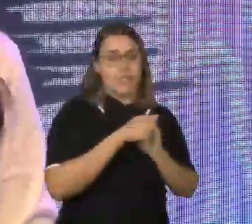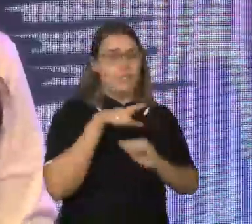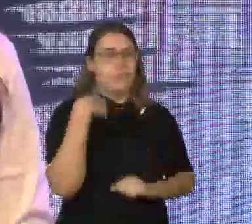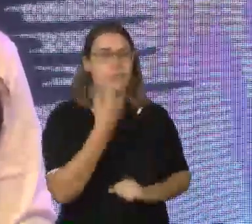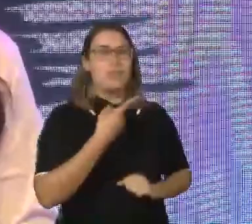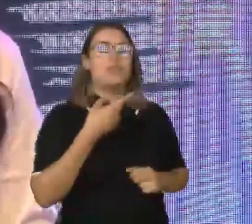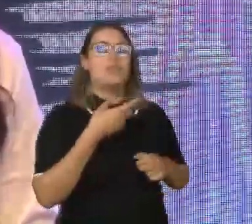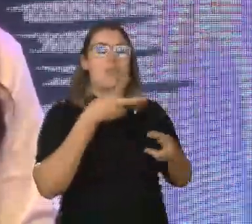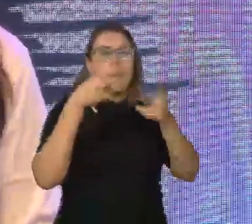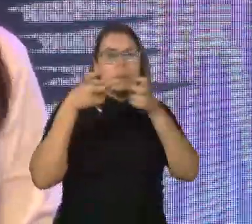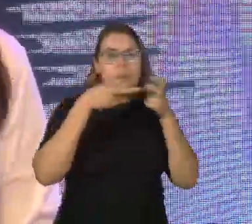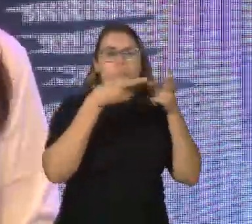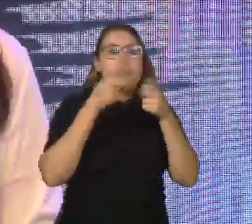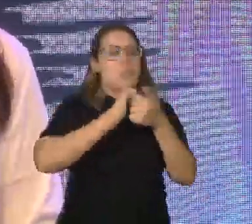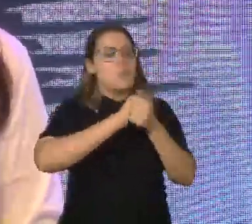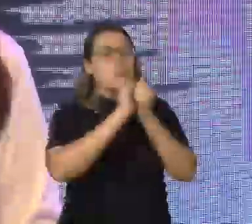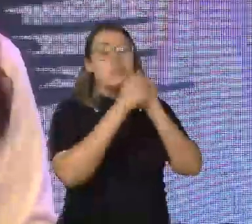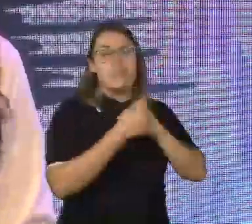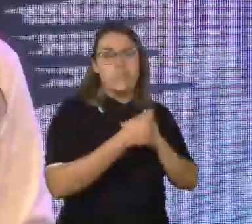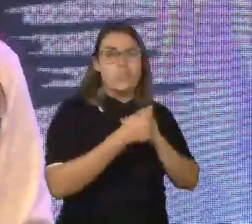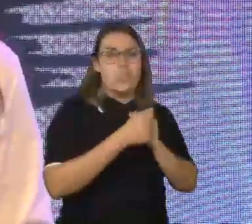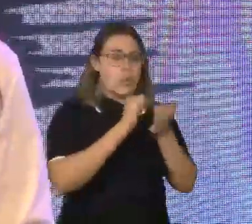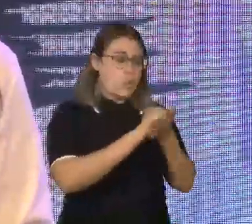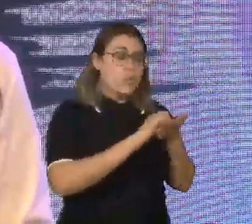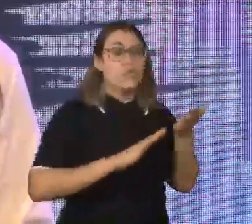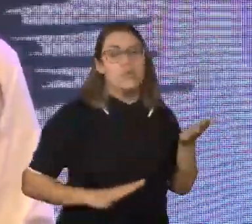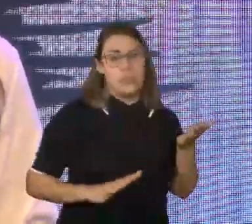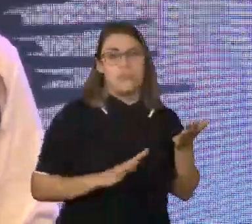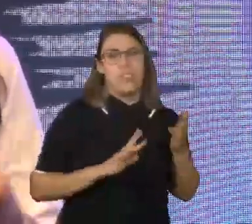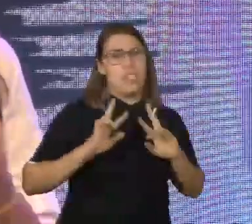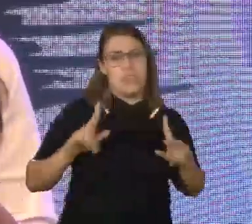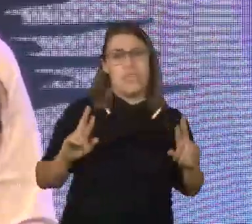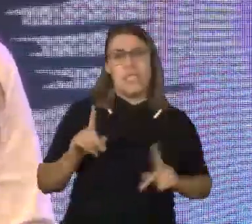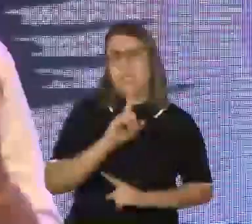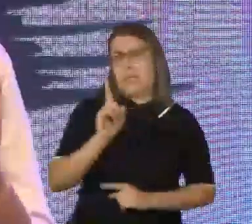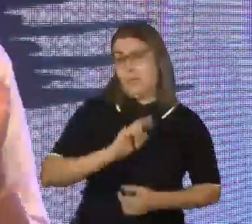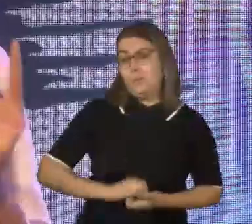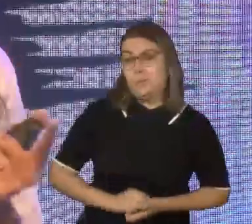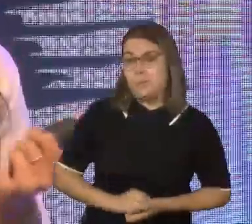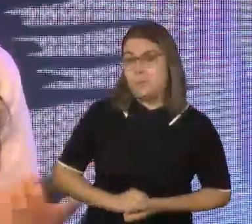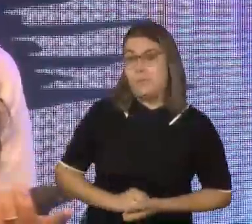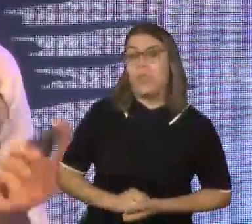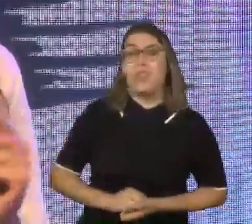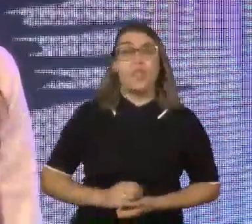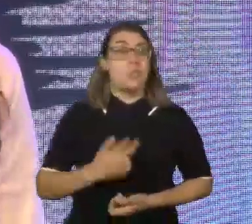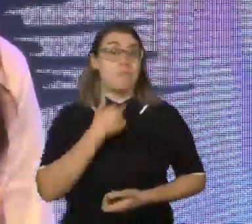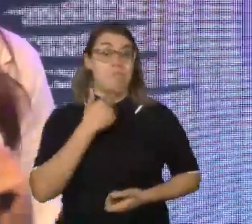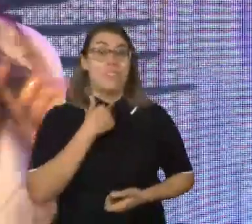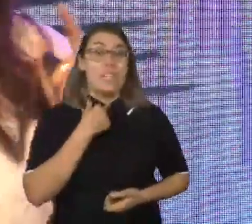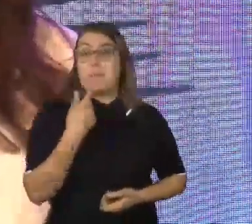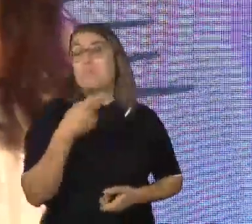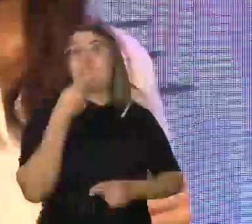precisa adaptar uma atividade e não diferenciá-la. A gente não pode incorrer no erro da